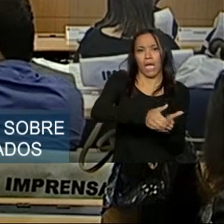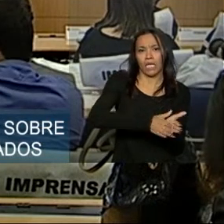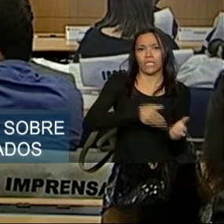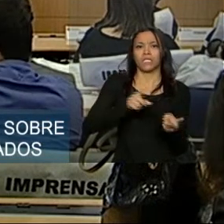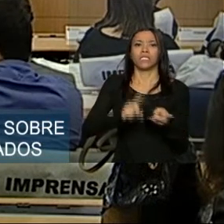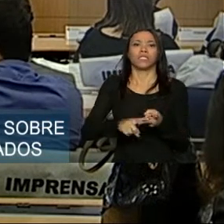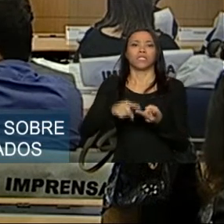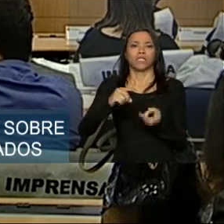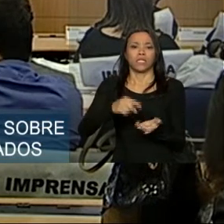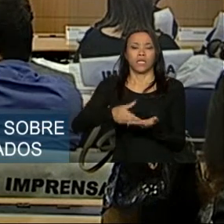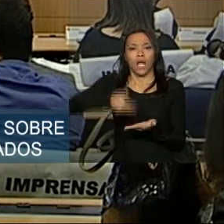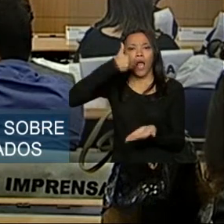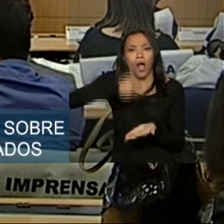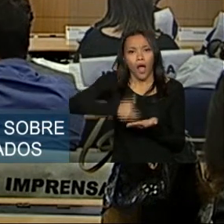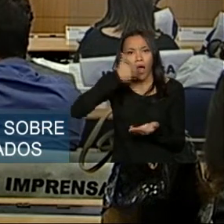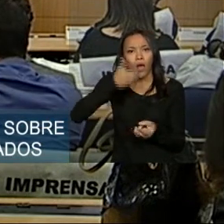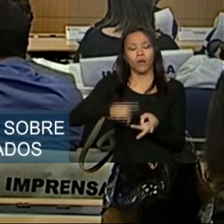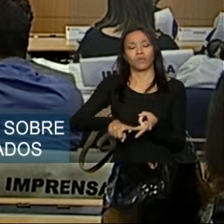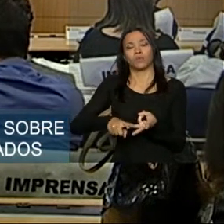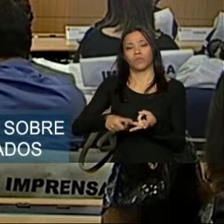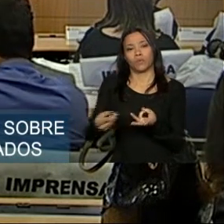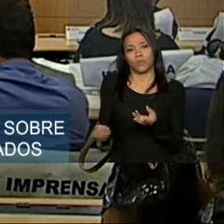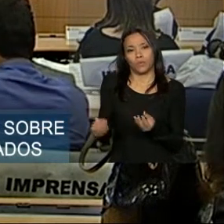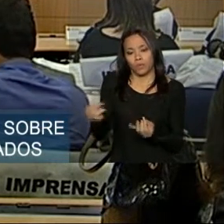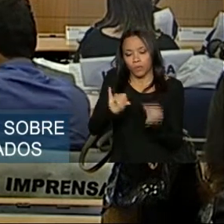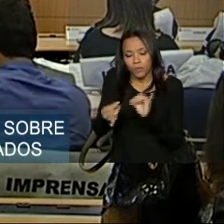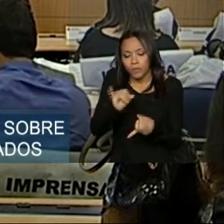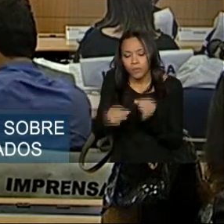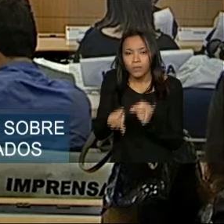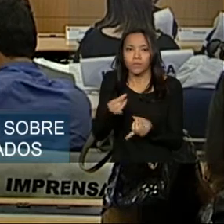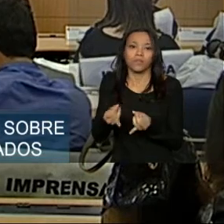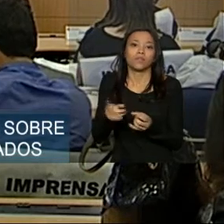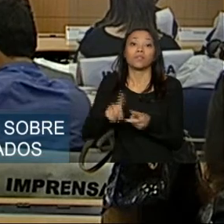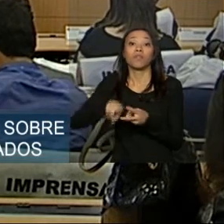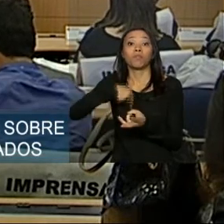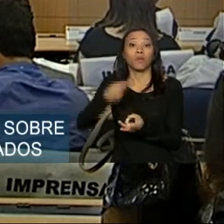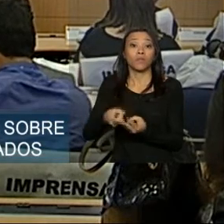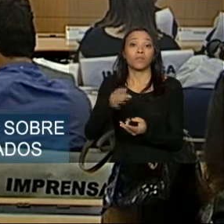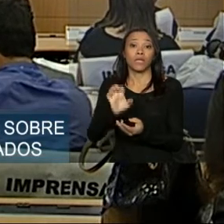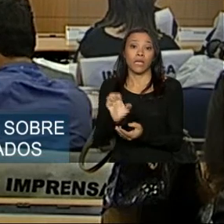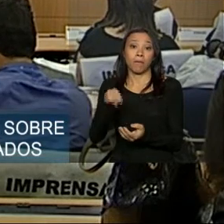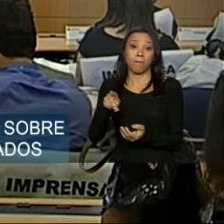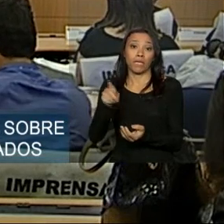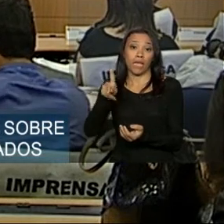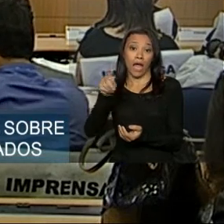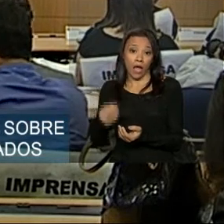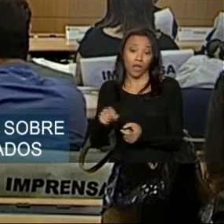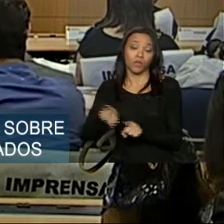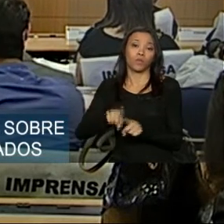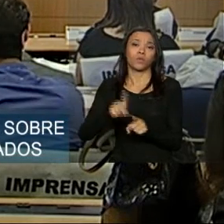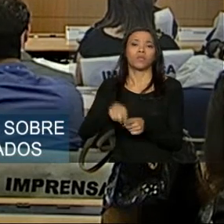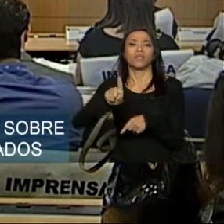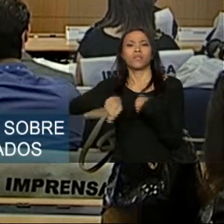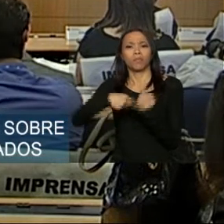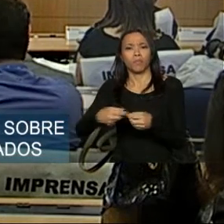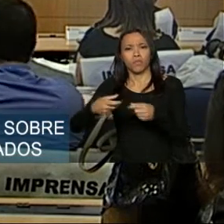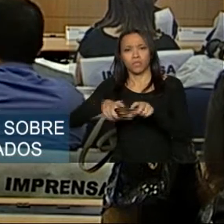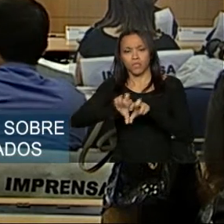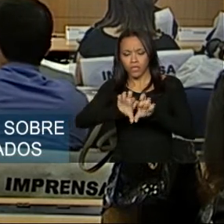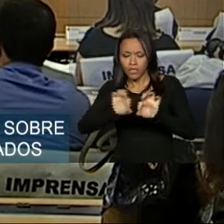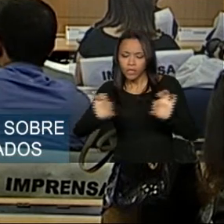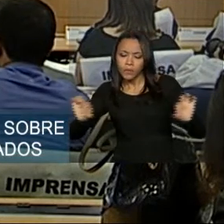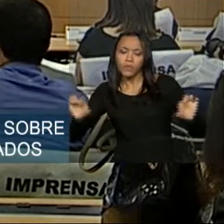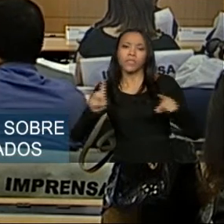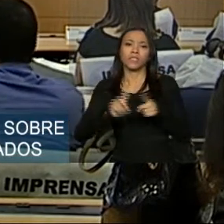caldos, temperos. Depois, na quarta etapa, empanados, hambúrguer, linguiça, mortadela,